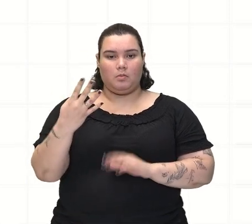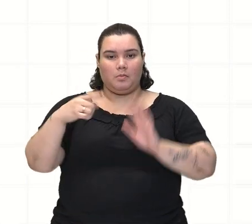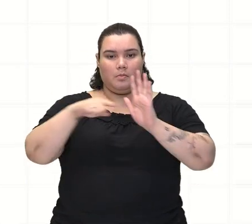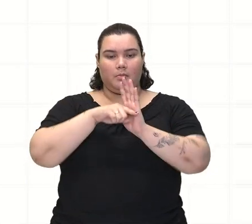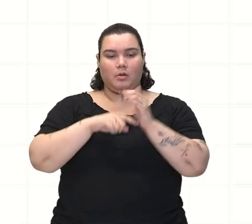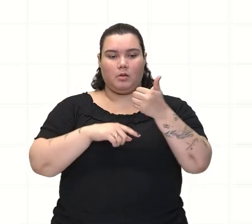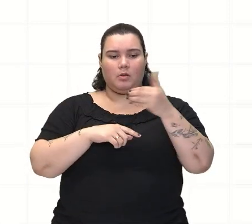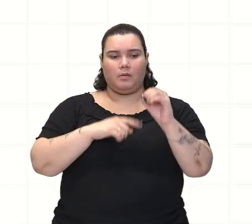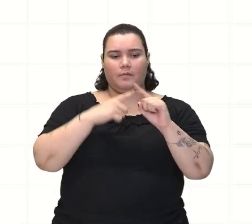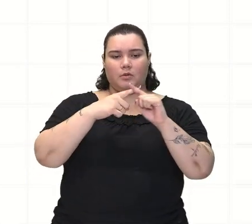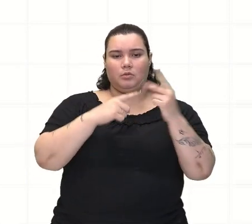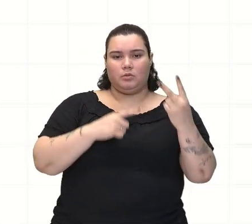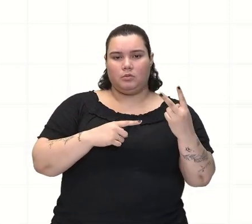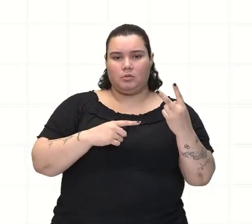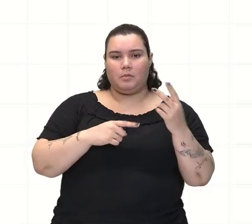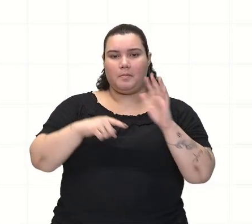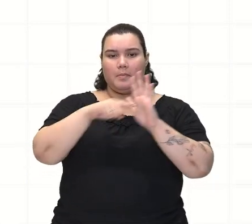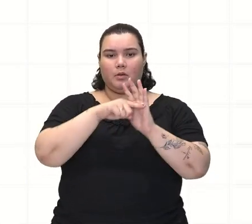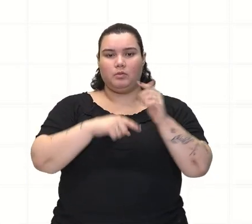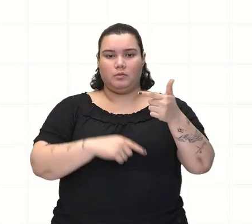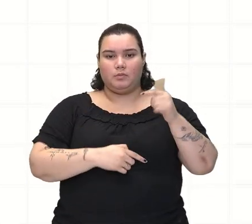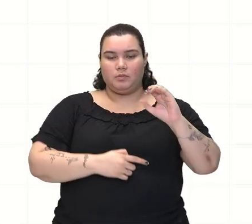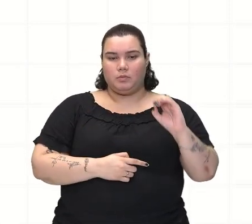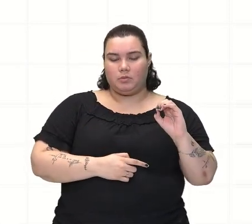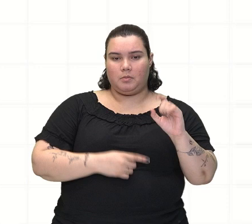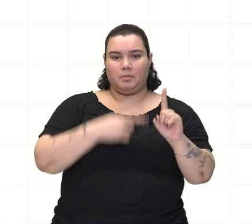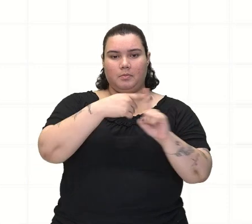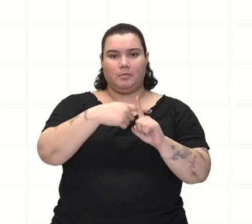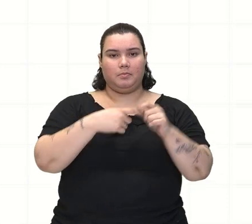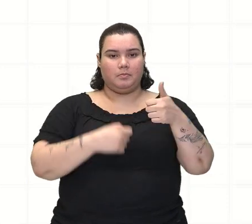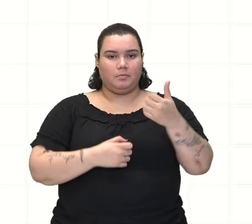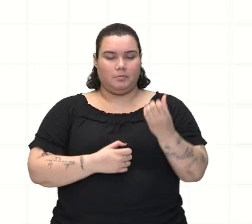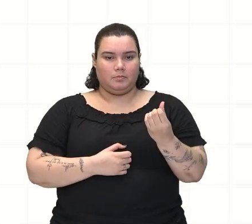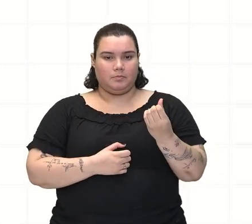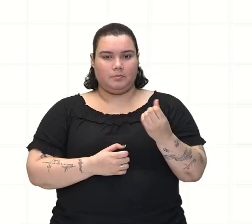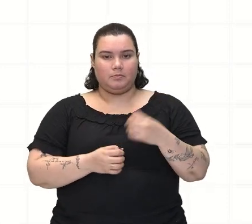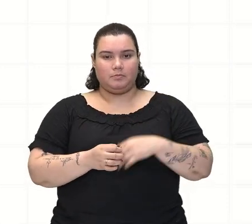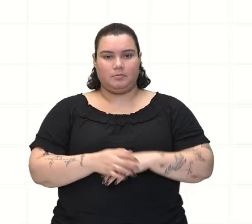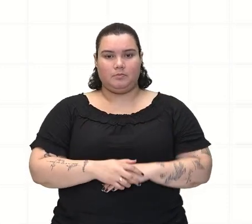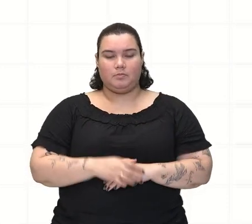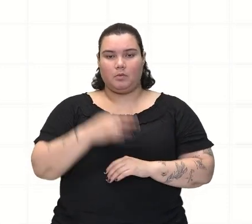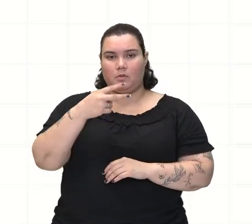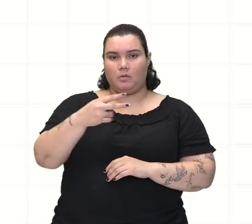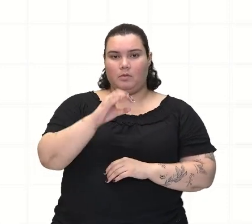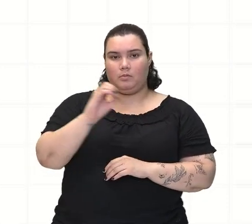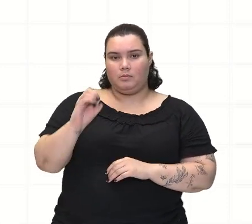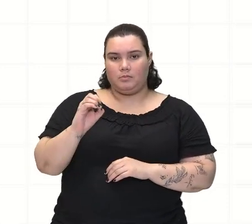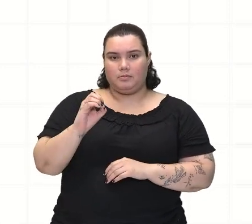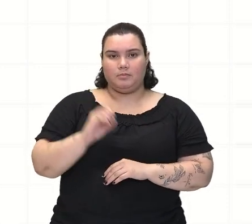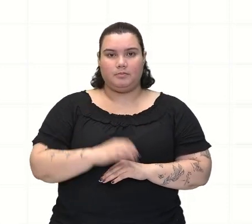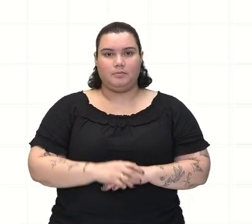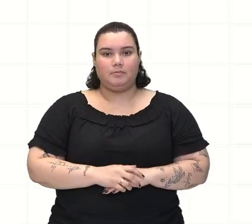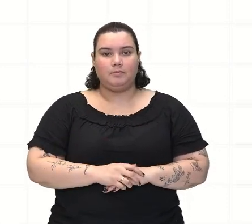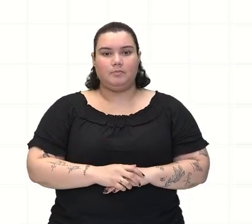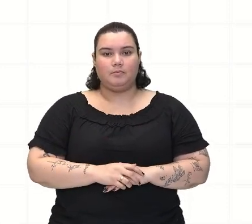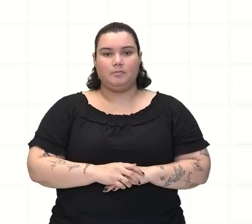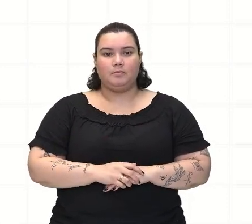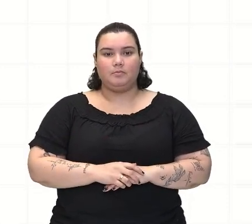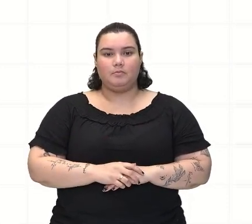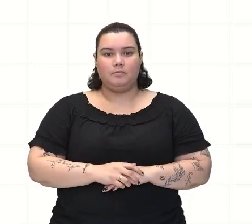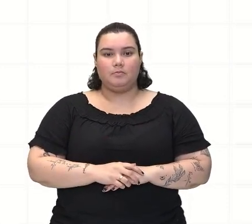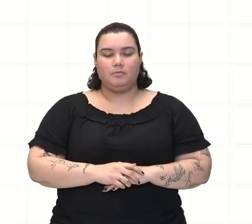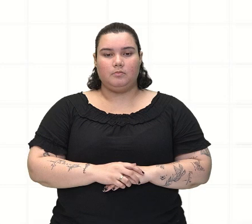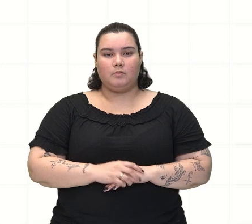menos 10 vezes 2, menos 20, mais 16. Isso aqui tem que ser igual a zero.